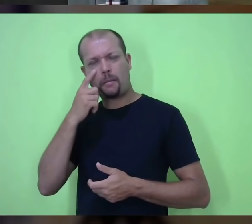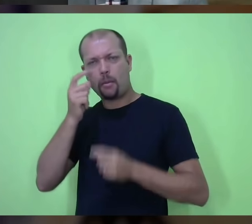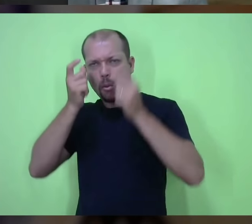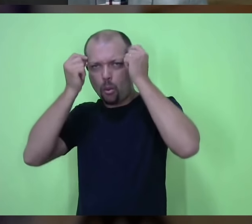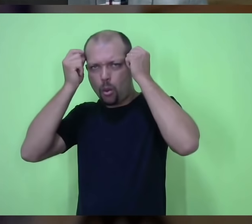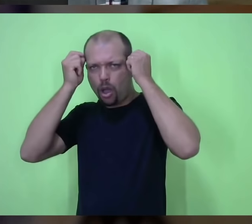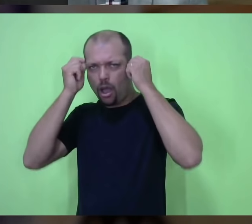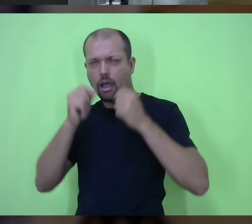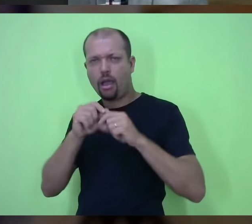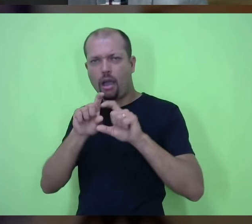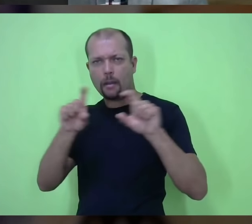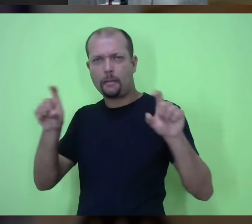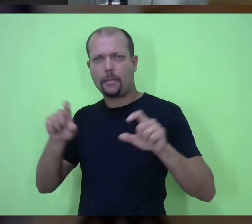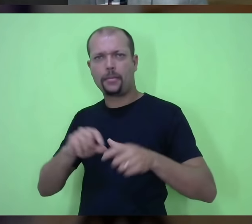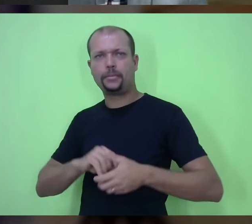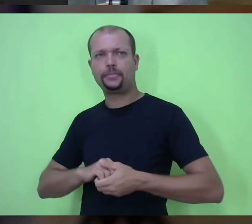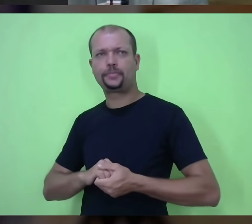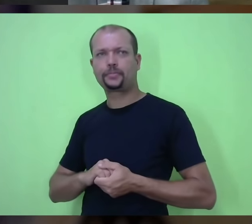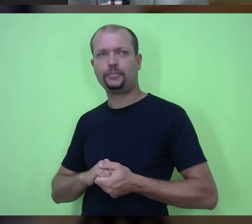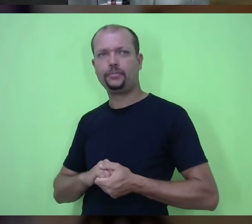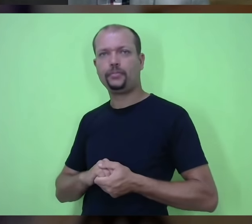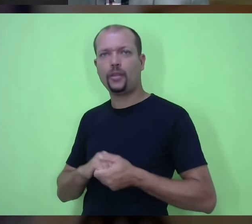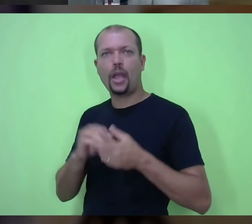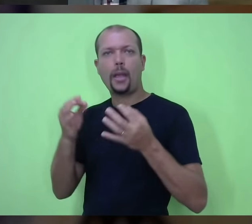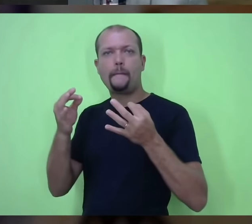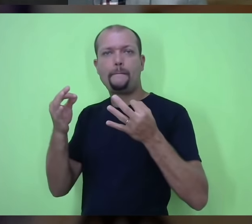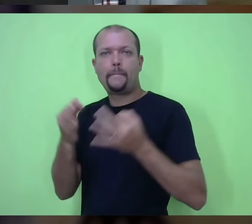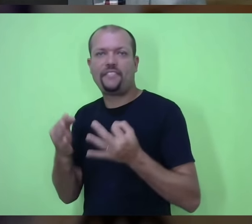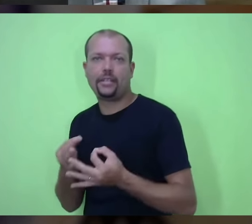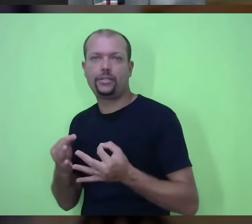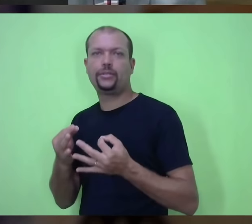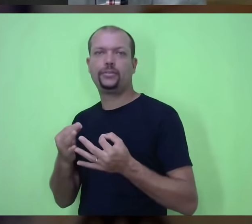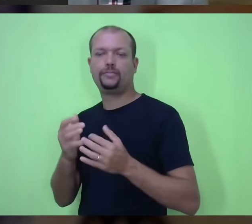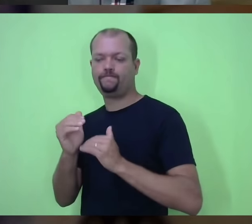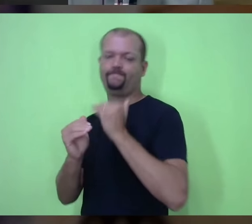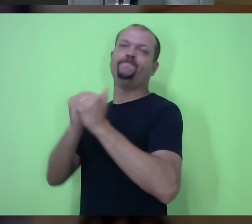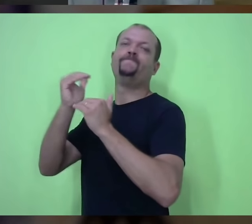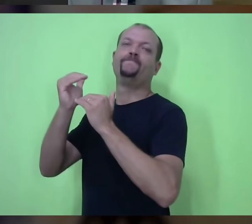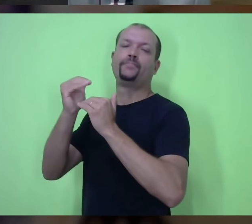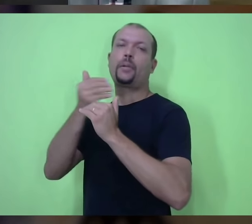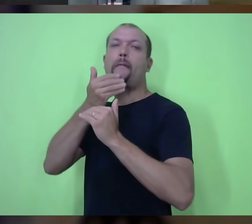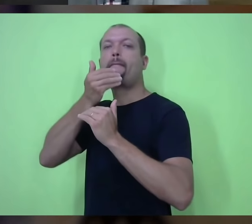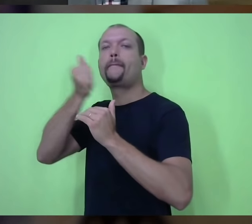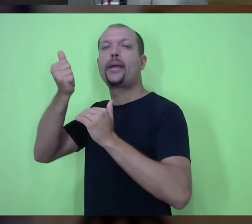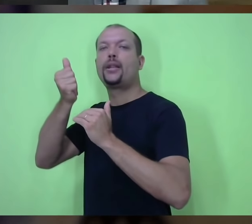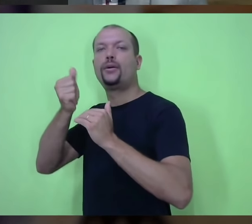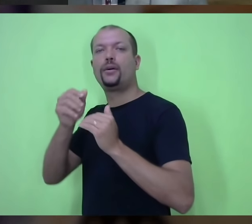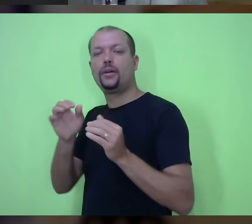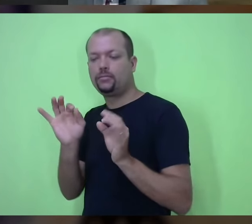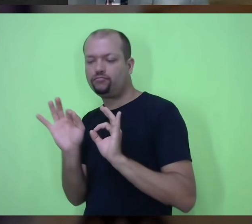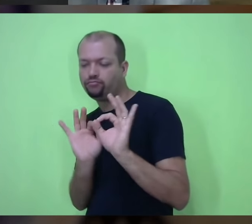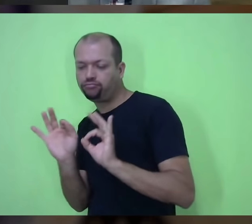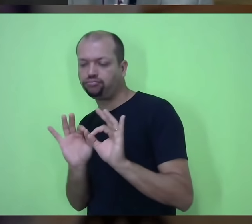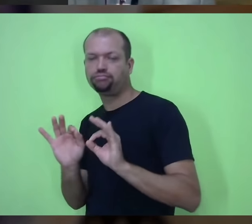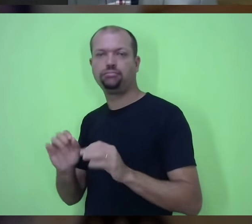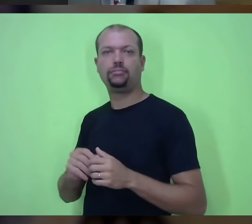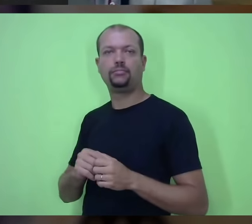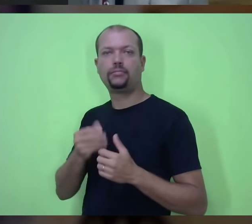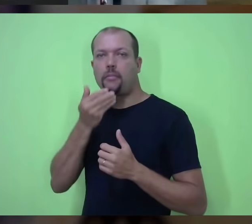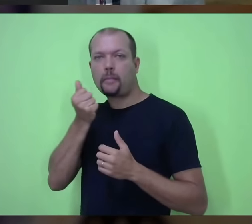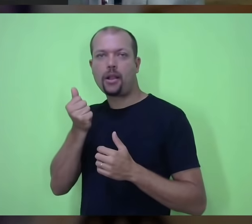grego, que é utilizado para essa palavra aperfeiçoar, ele tem o sentido de acabar,